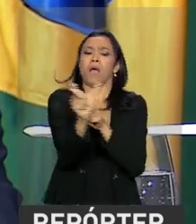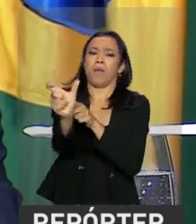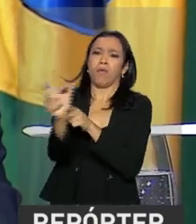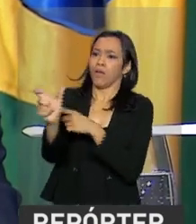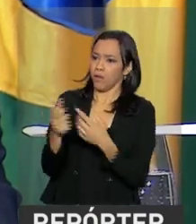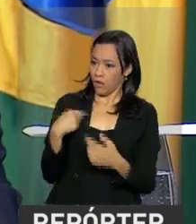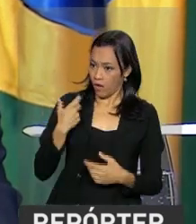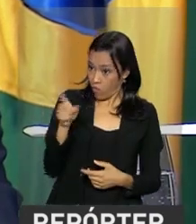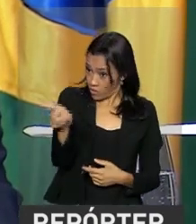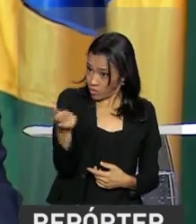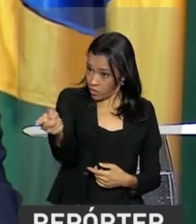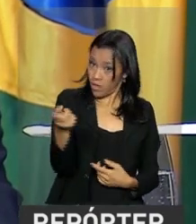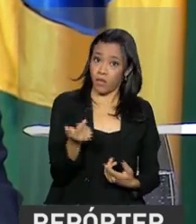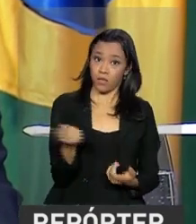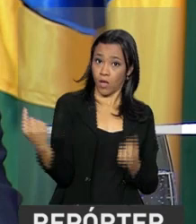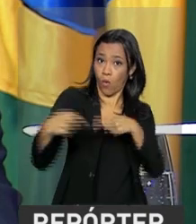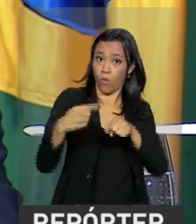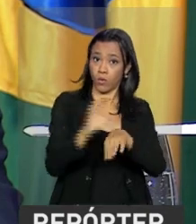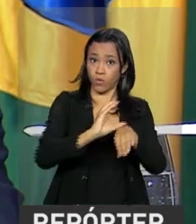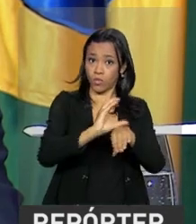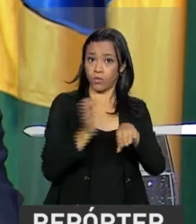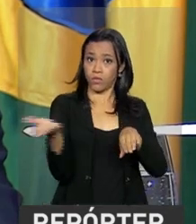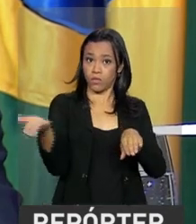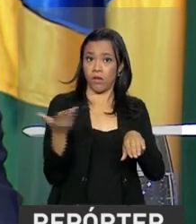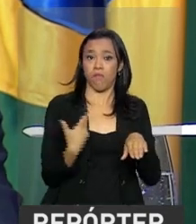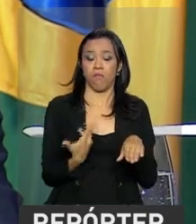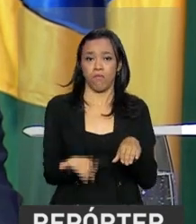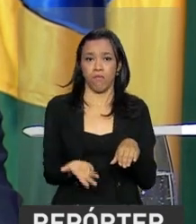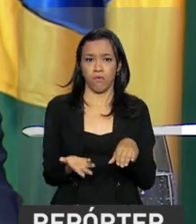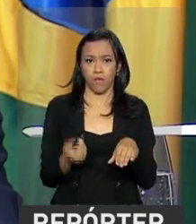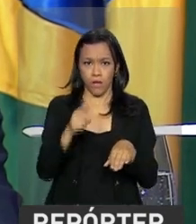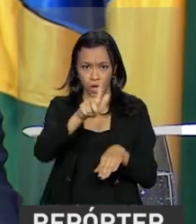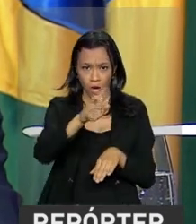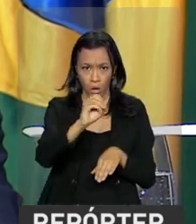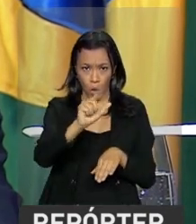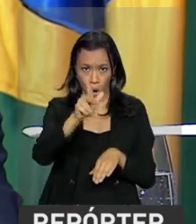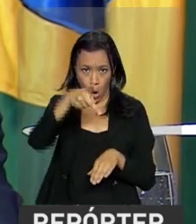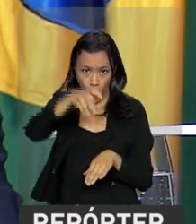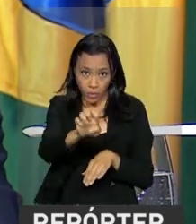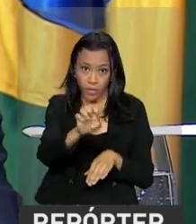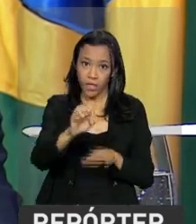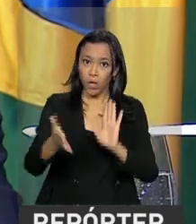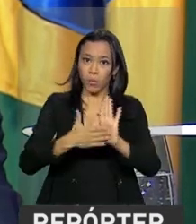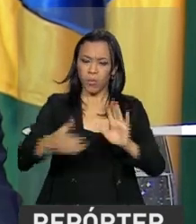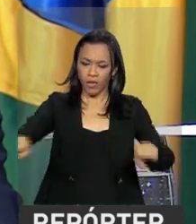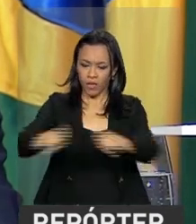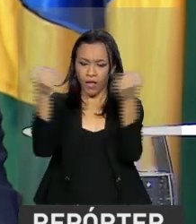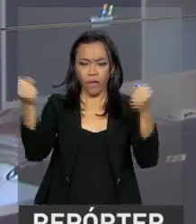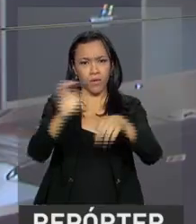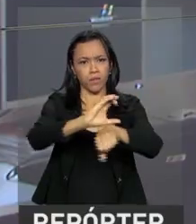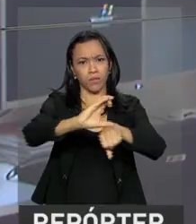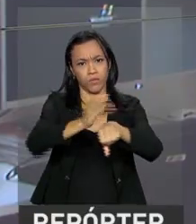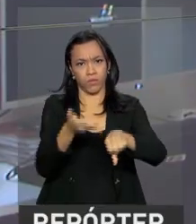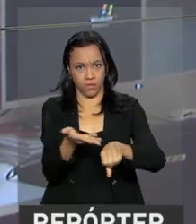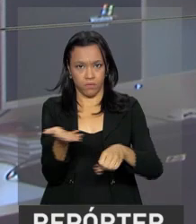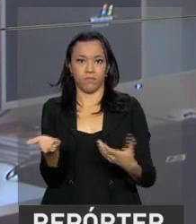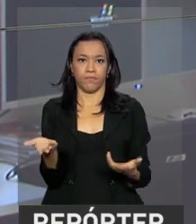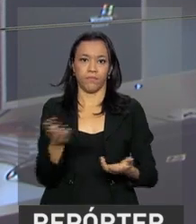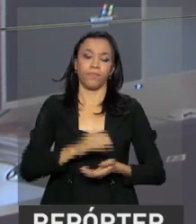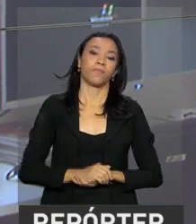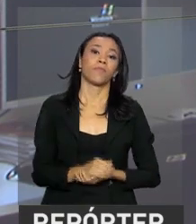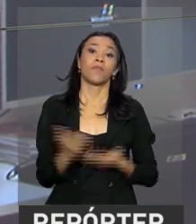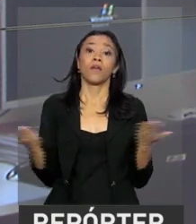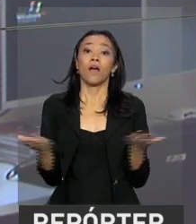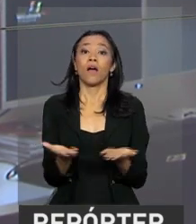ele golpista é você que está contra a constituição nãoé Golpe é aquele que propõe a ruptura constitucional bom e